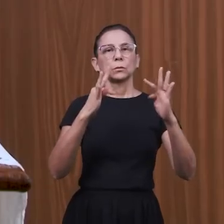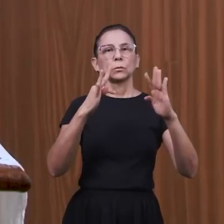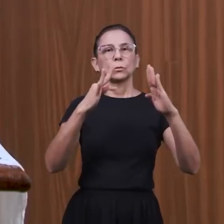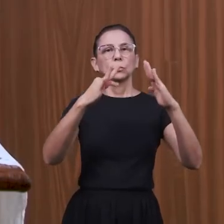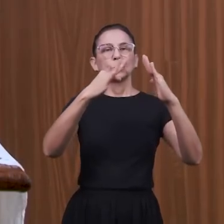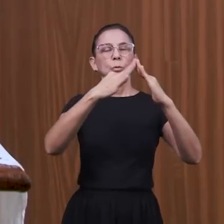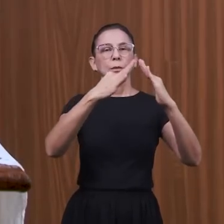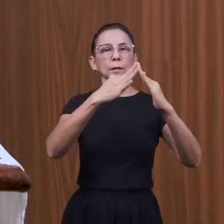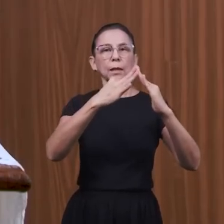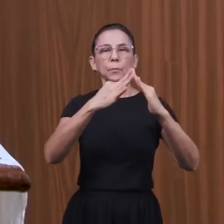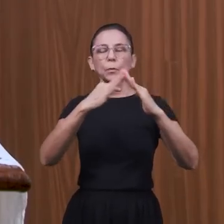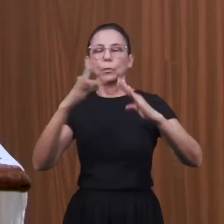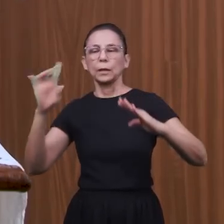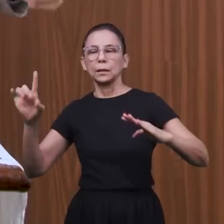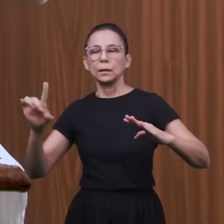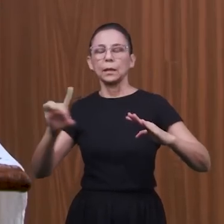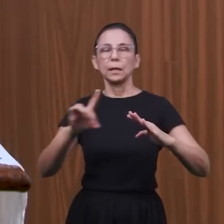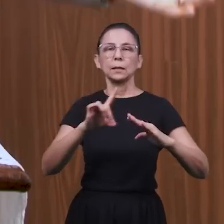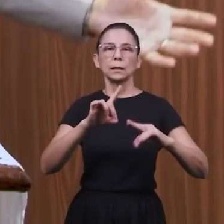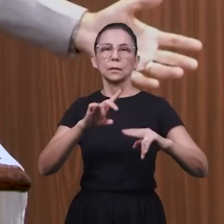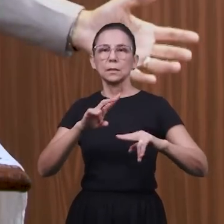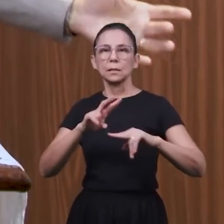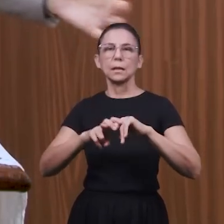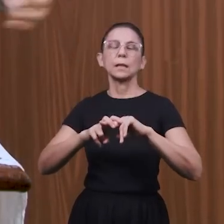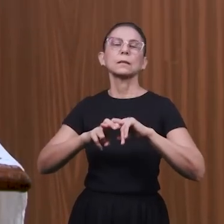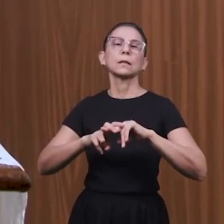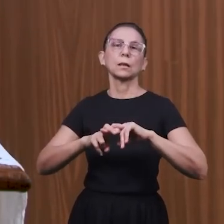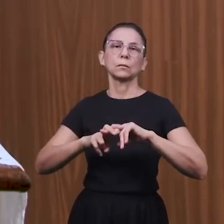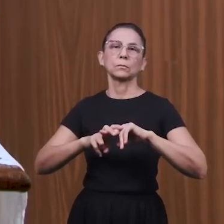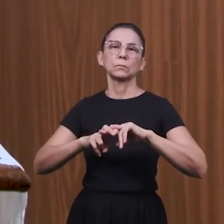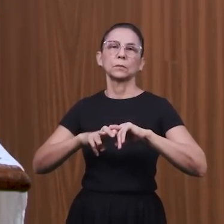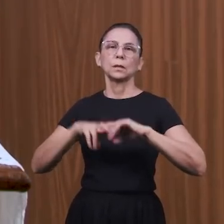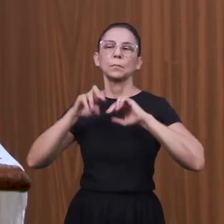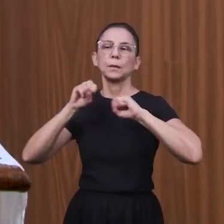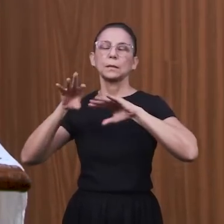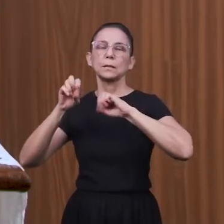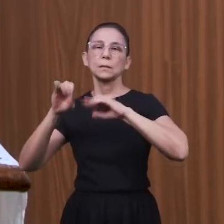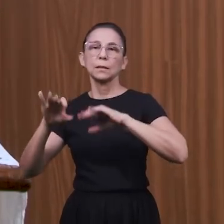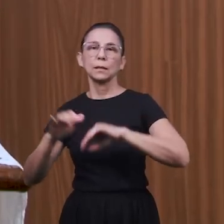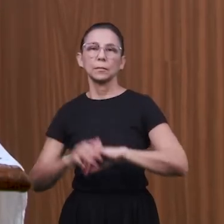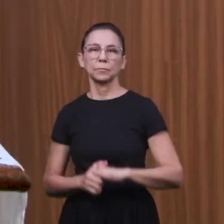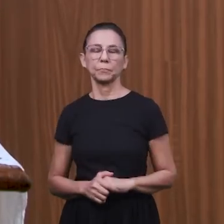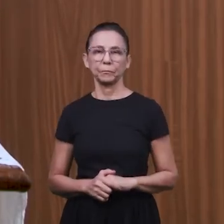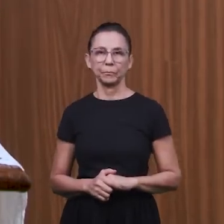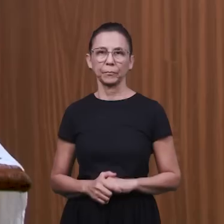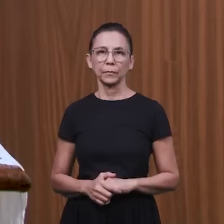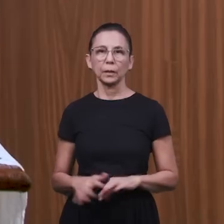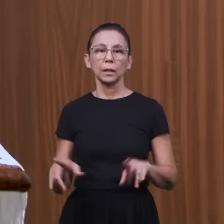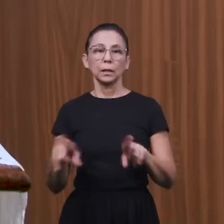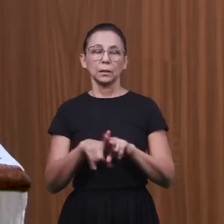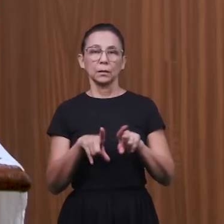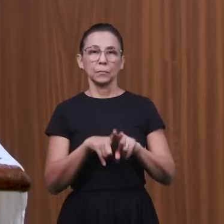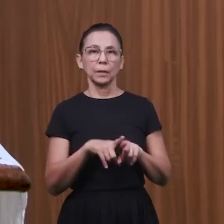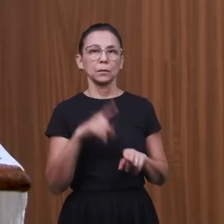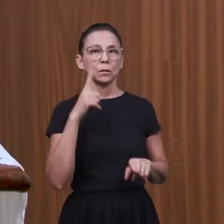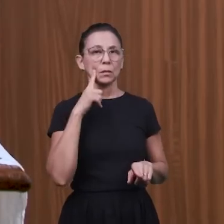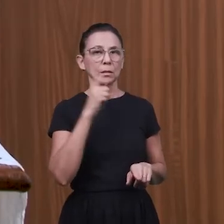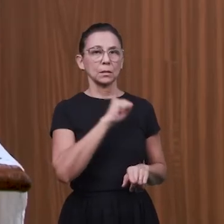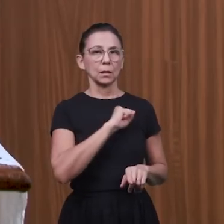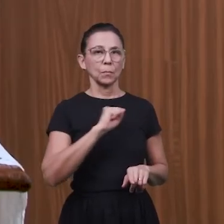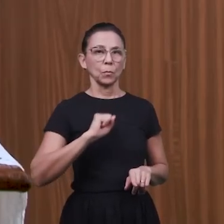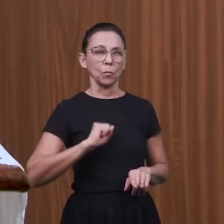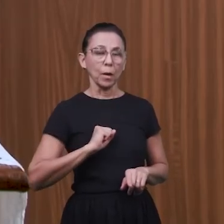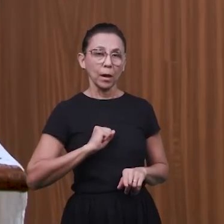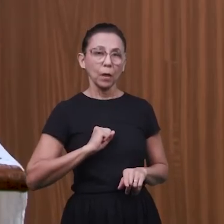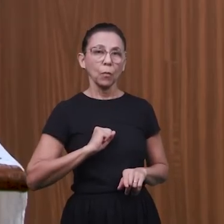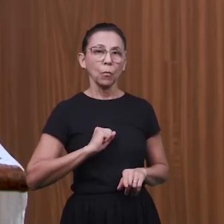no início. Samuel era intercessor e era também juiz de Israel. Jesus é o nosso intercessor, Ele